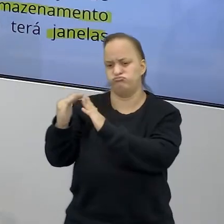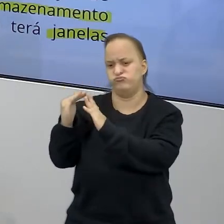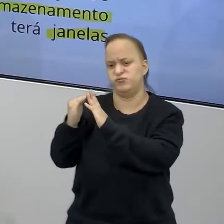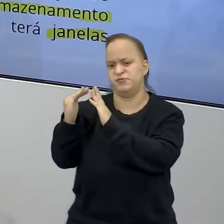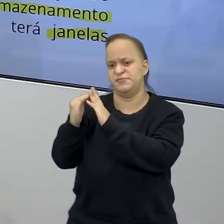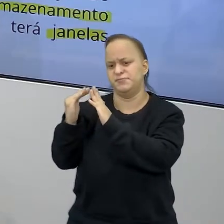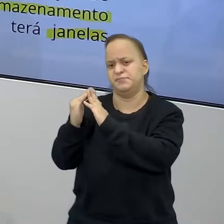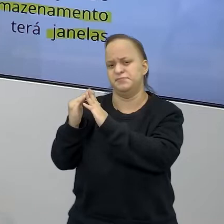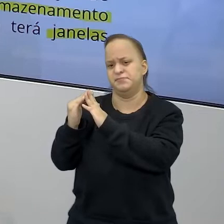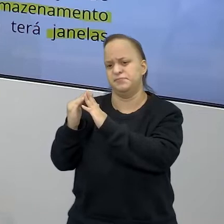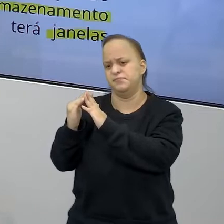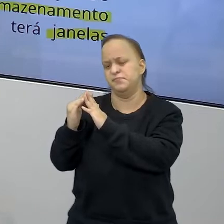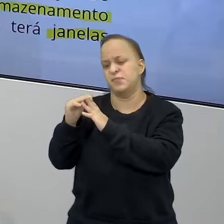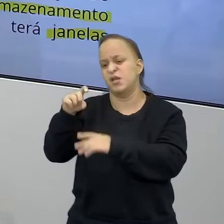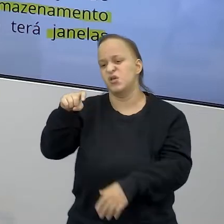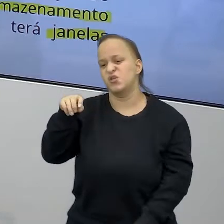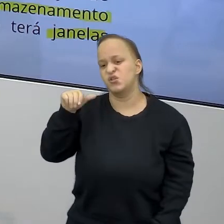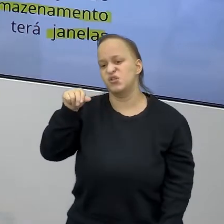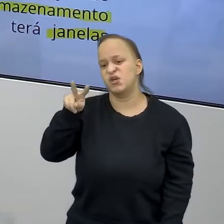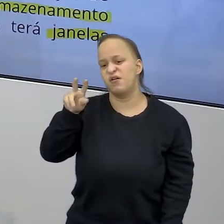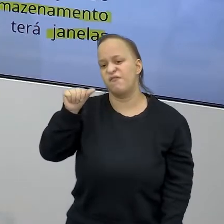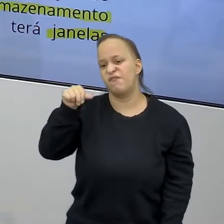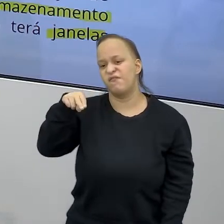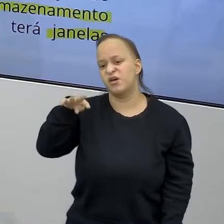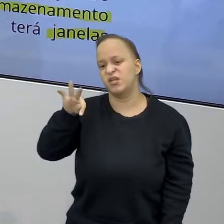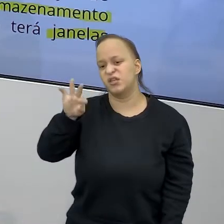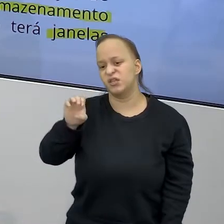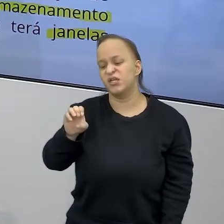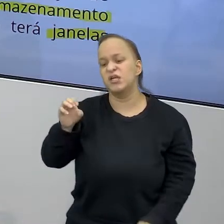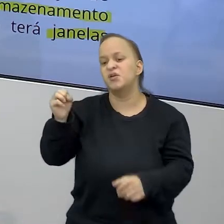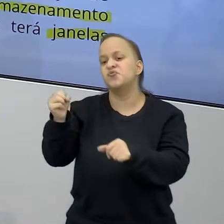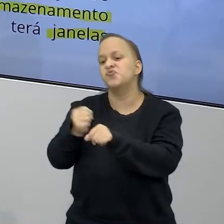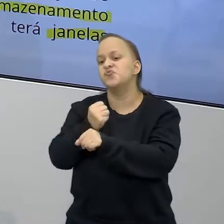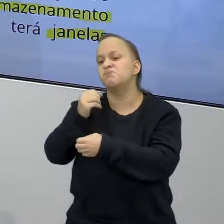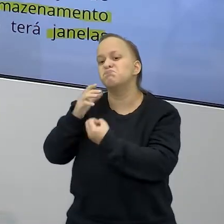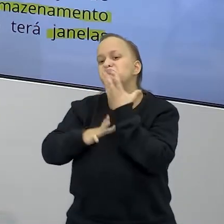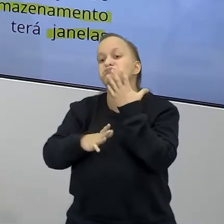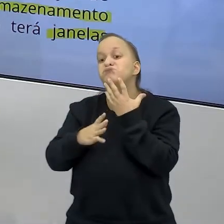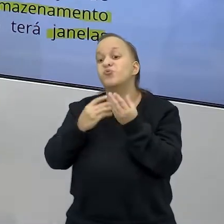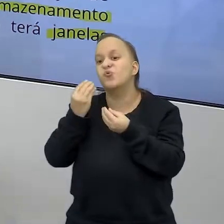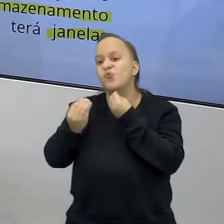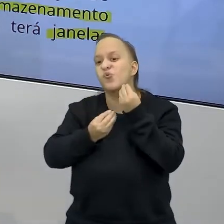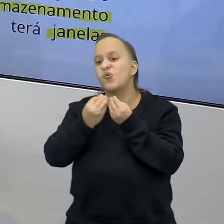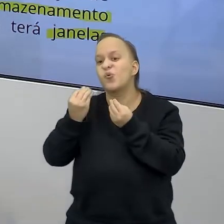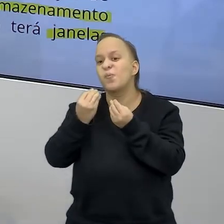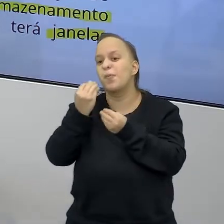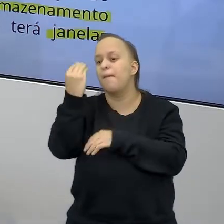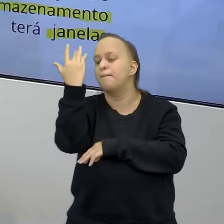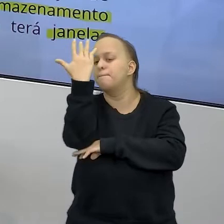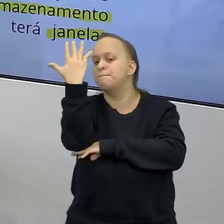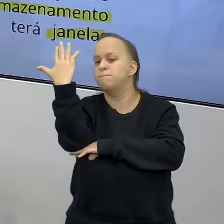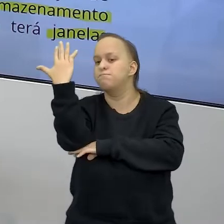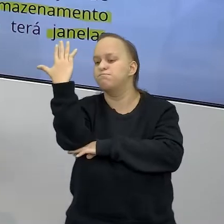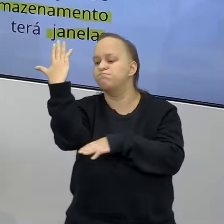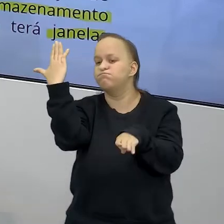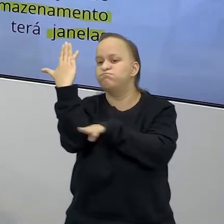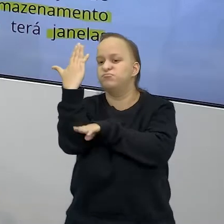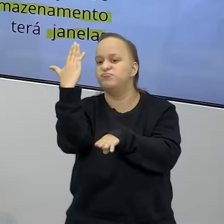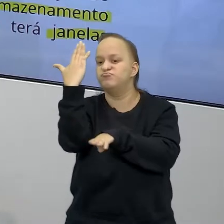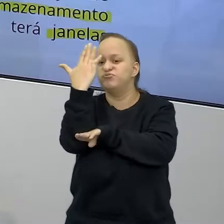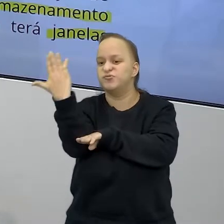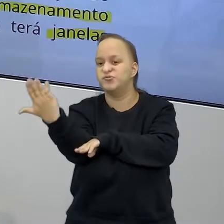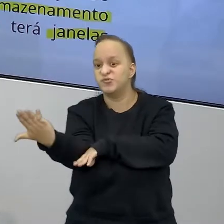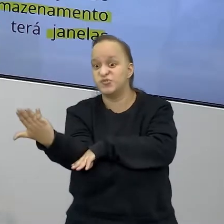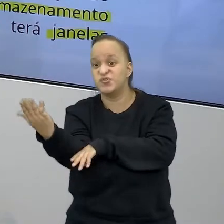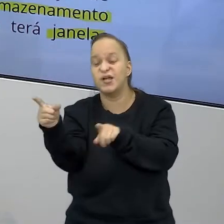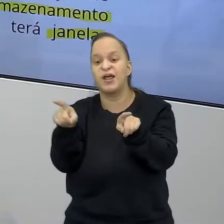da etnia Chavante, né? Que eles construíram com madeira e uma espécie de palha,